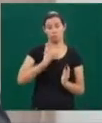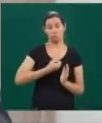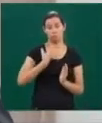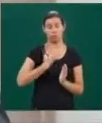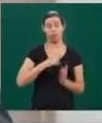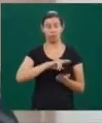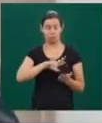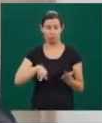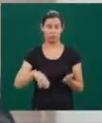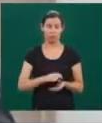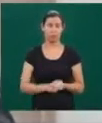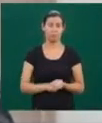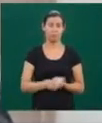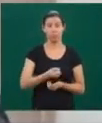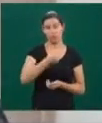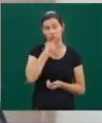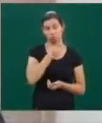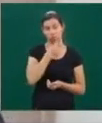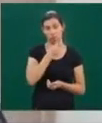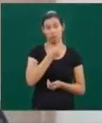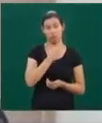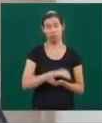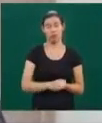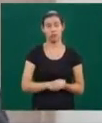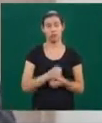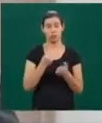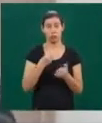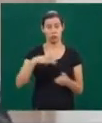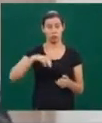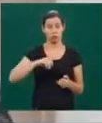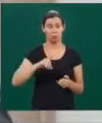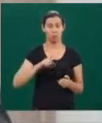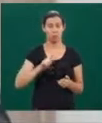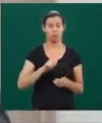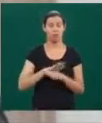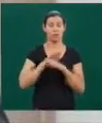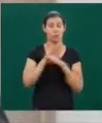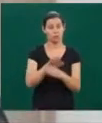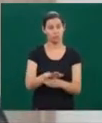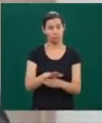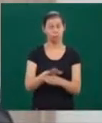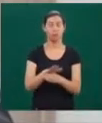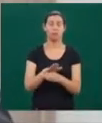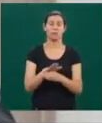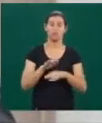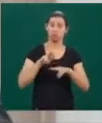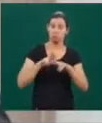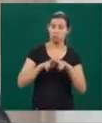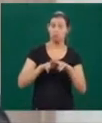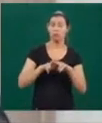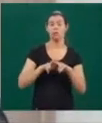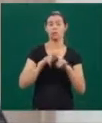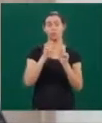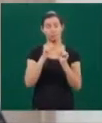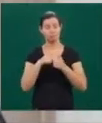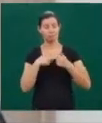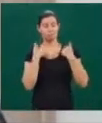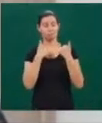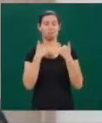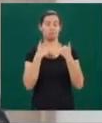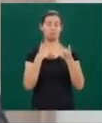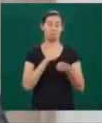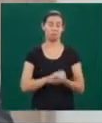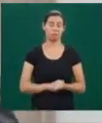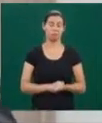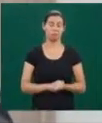mais. Em uma reportagem especial, você vai ver que a moda pode ser uma ferramenta de resgate da vida e da autoestima de mulheres que estão